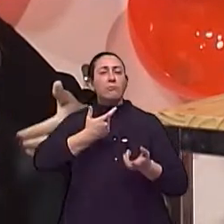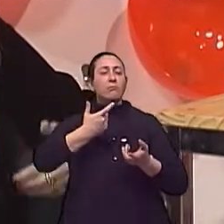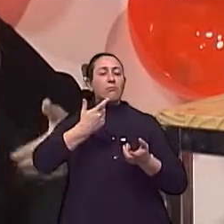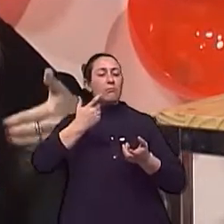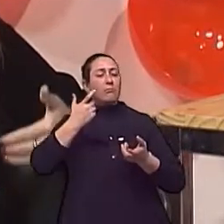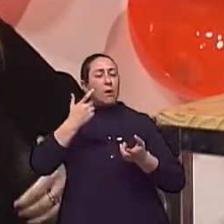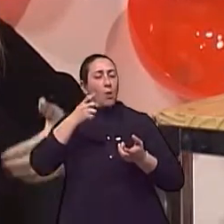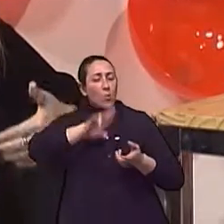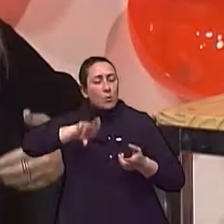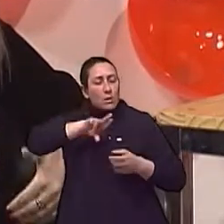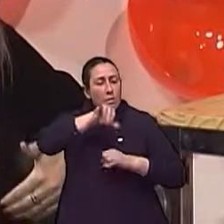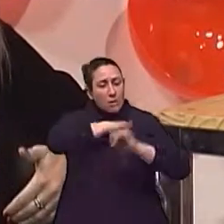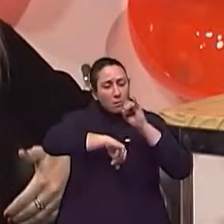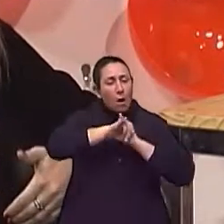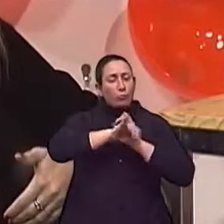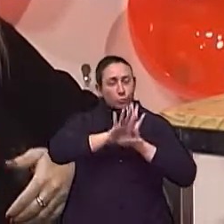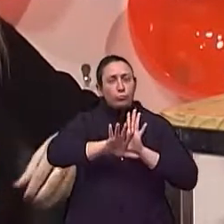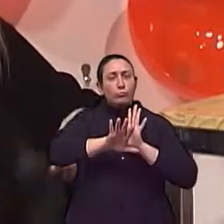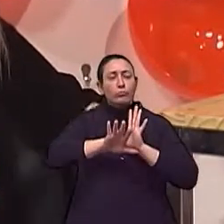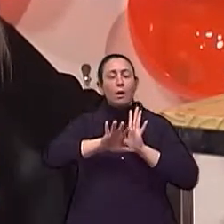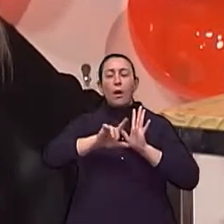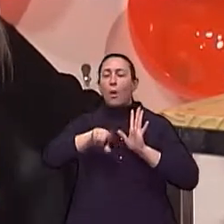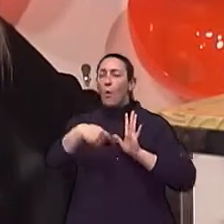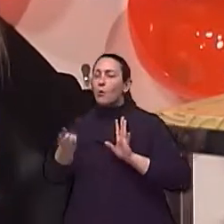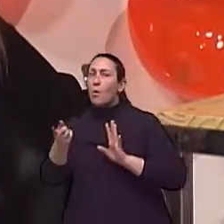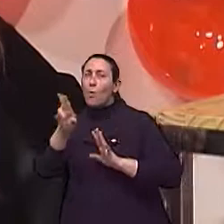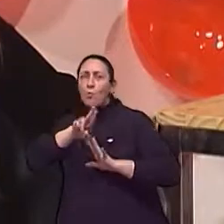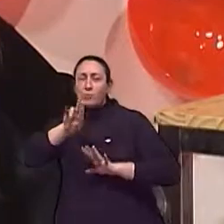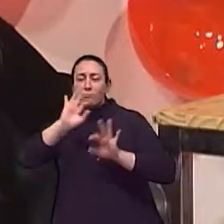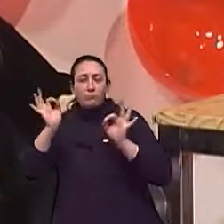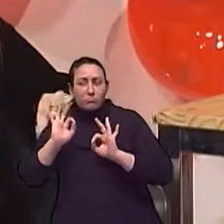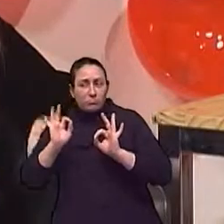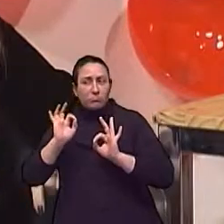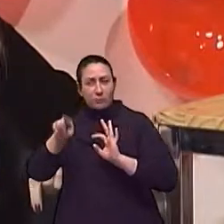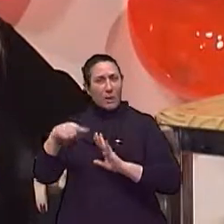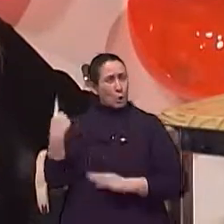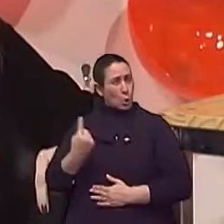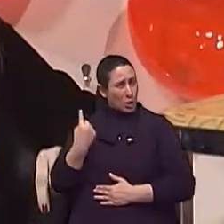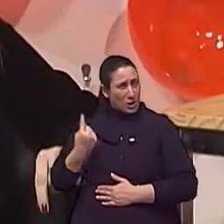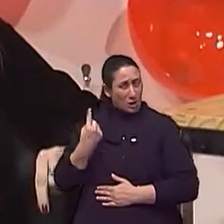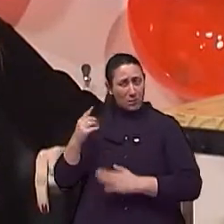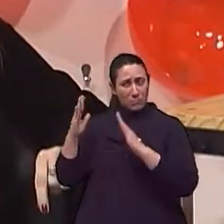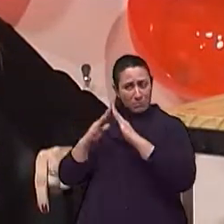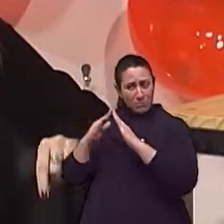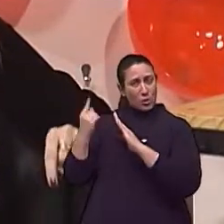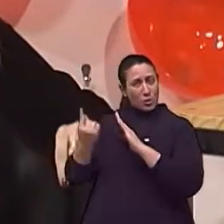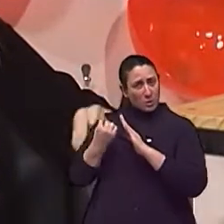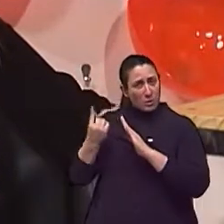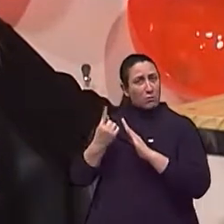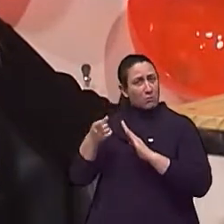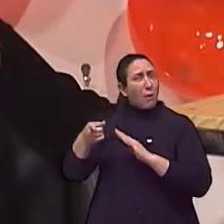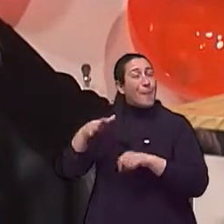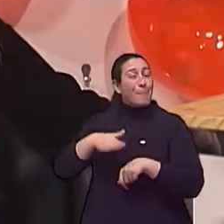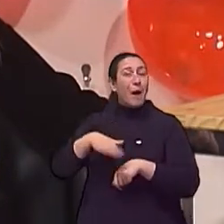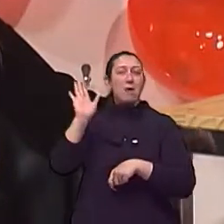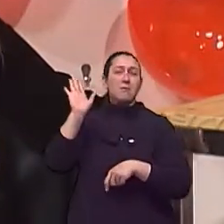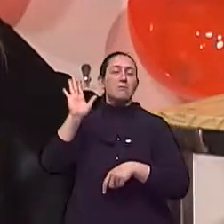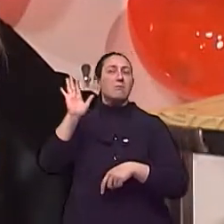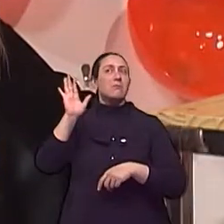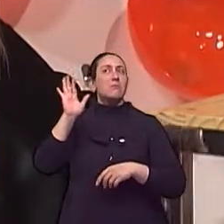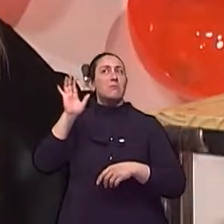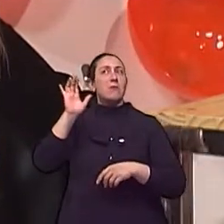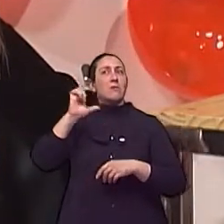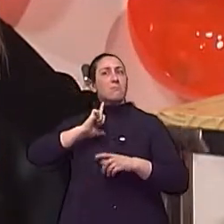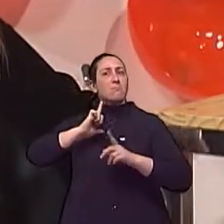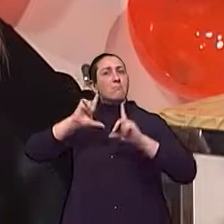vir a ter um novo episódio depressivo e eles viram que aqueles que moravam sozinho era os que mais tiveram esta